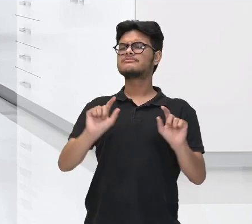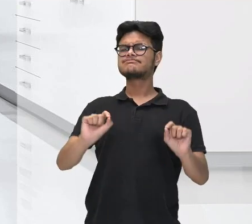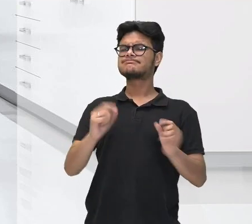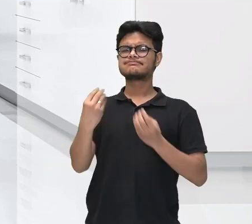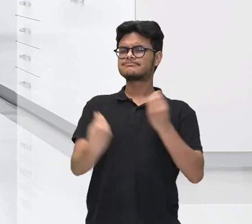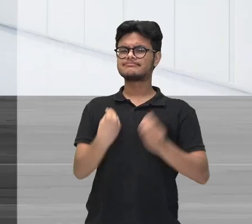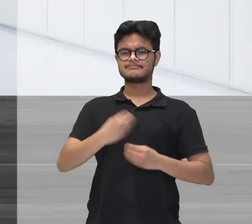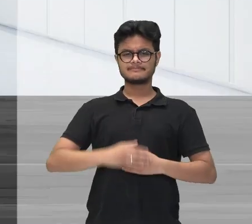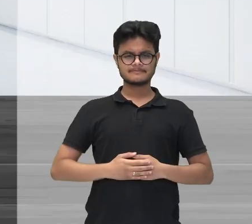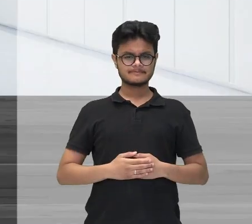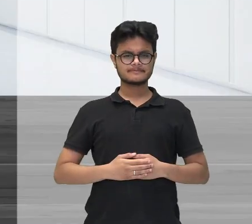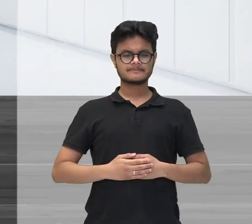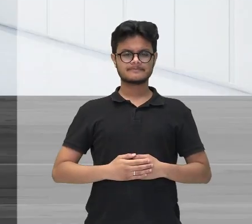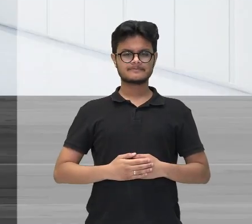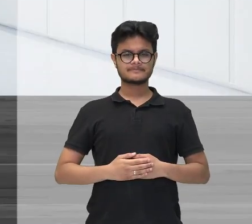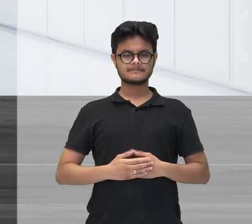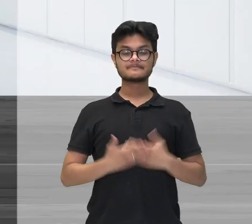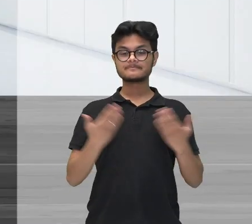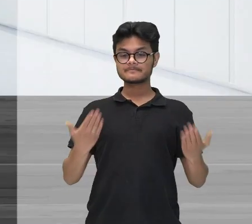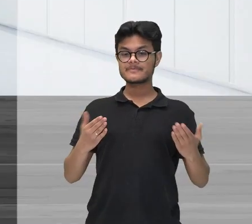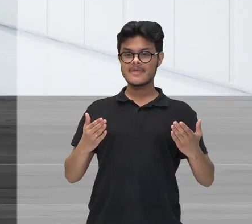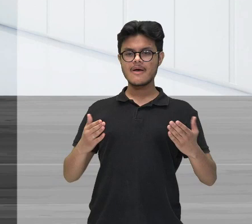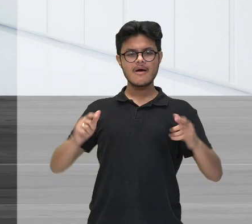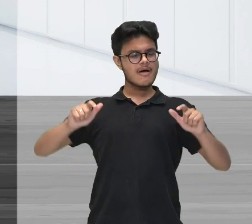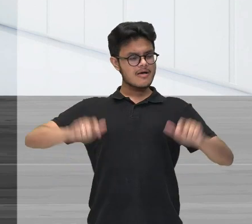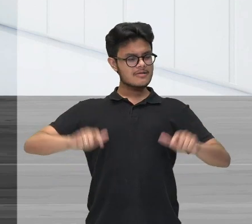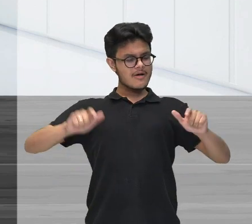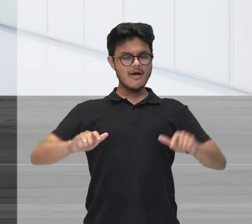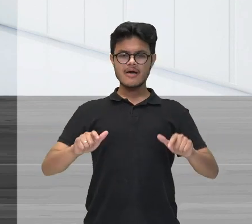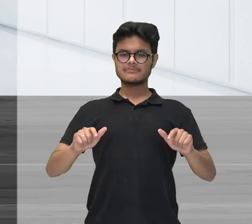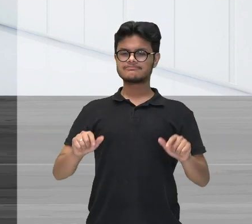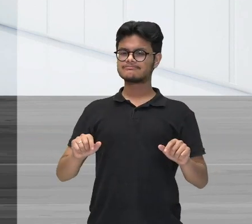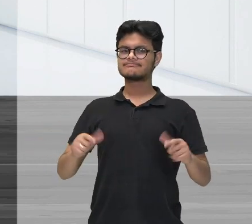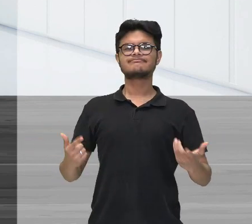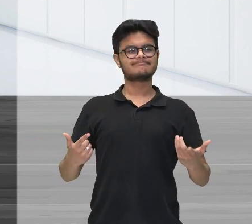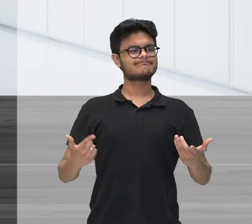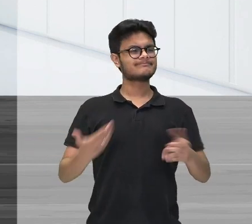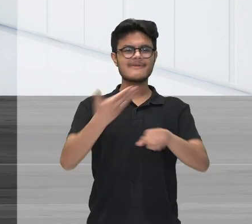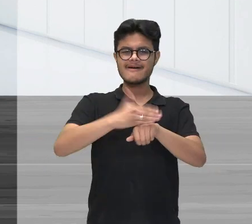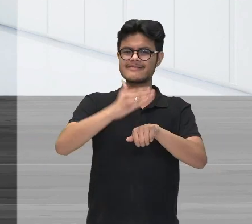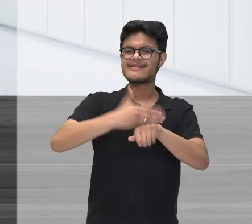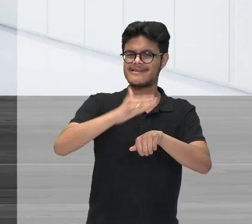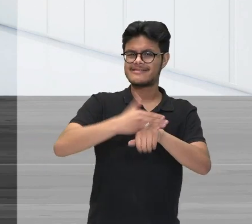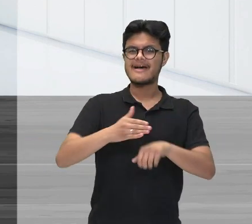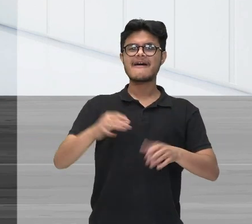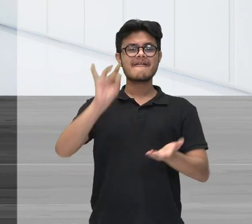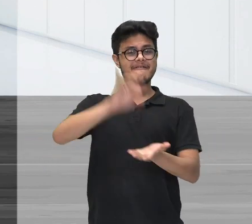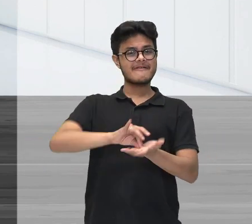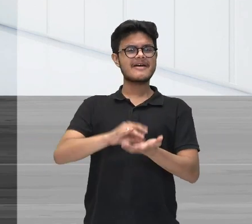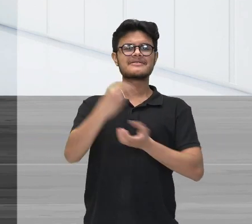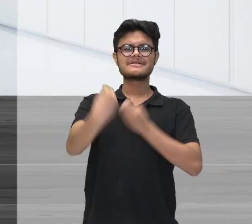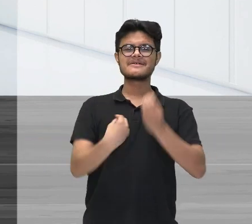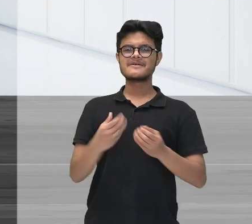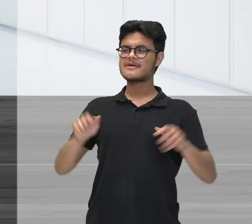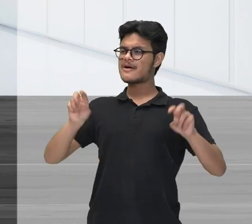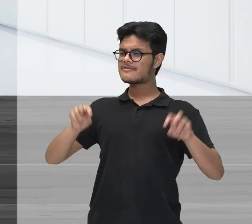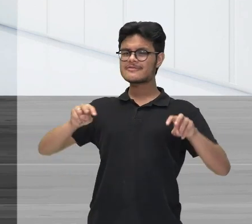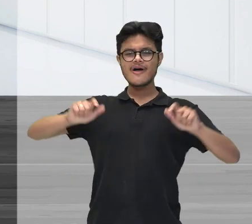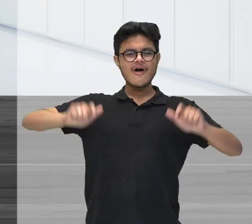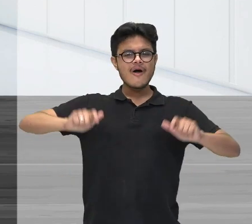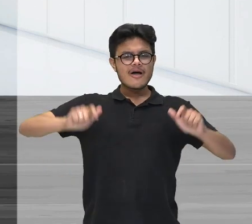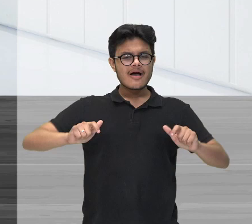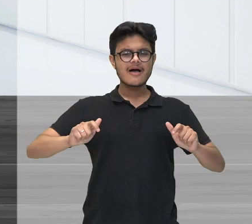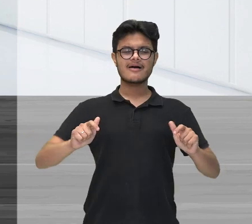aconteceu. Vejam. Olá, estamos aqui numa atividade prática de laboratório. Olha o ambiente que eu estou, ó,